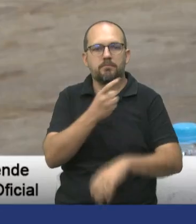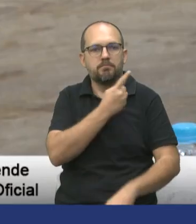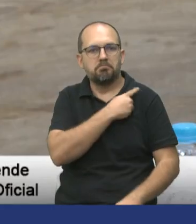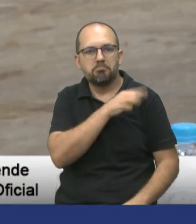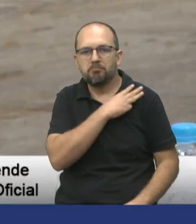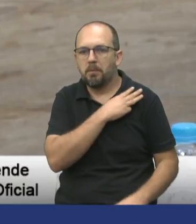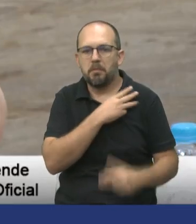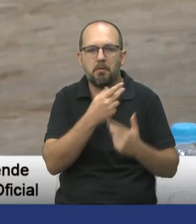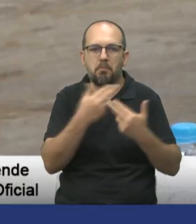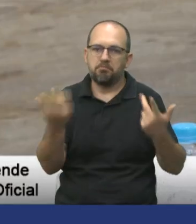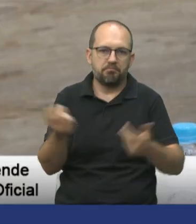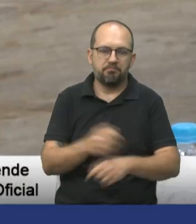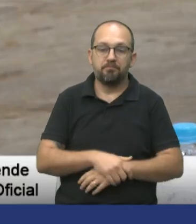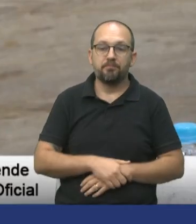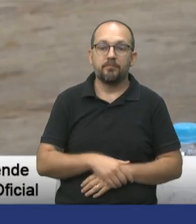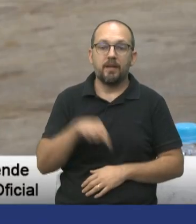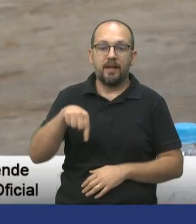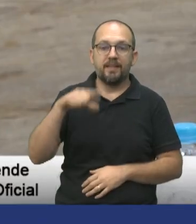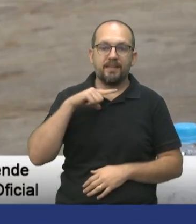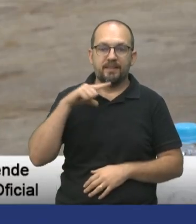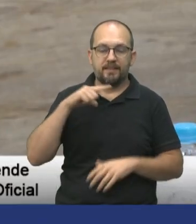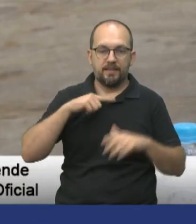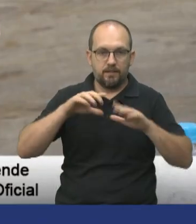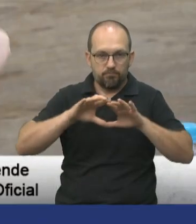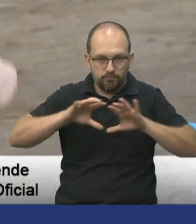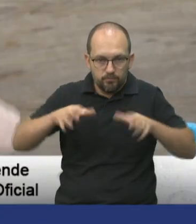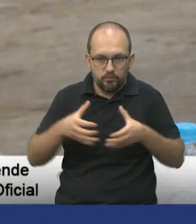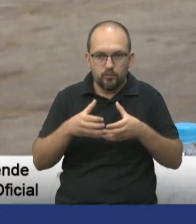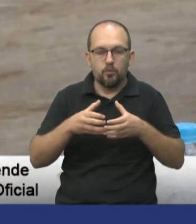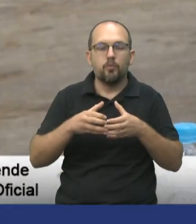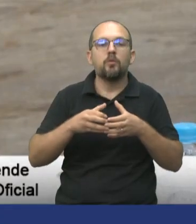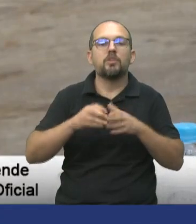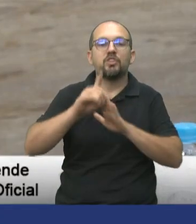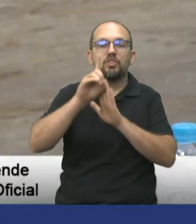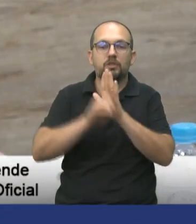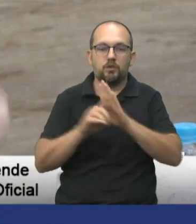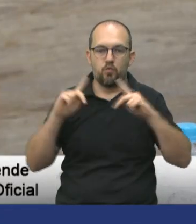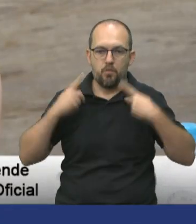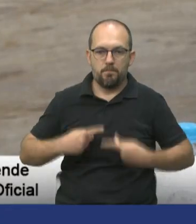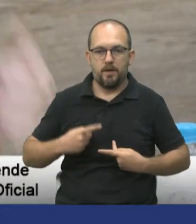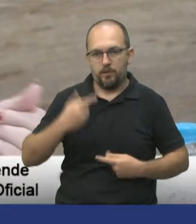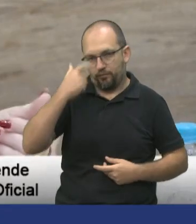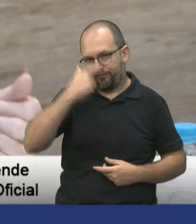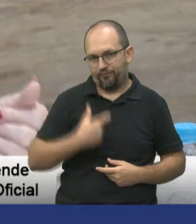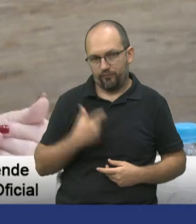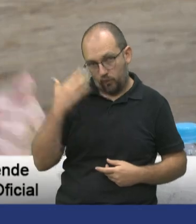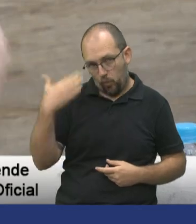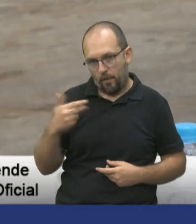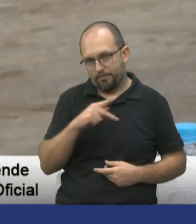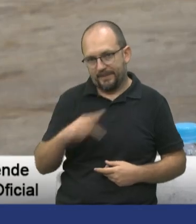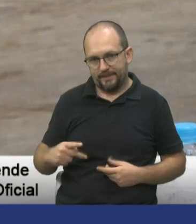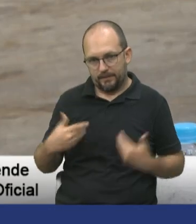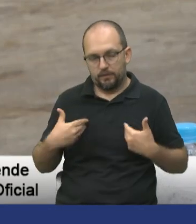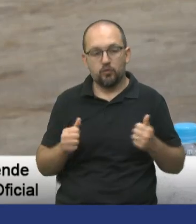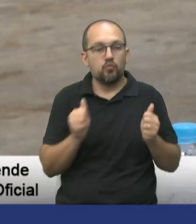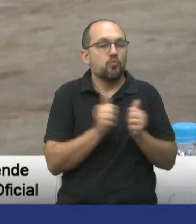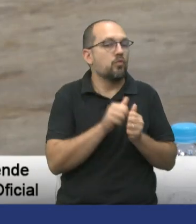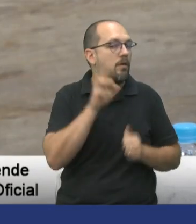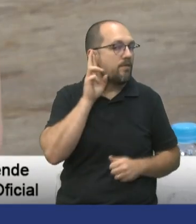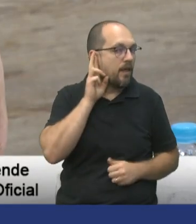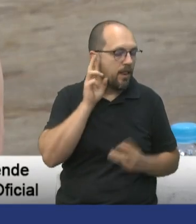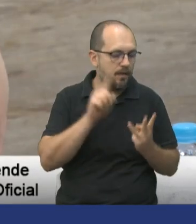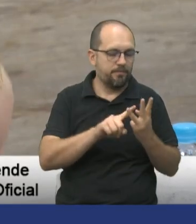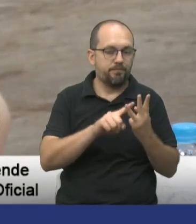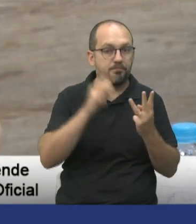Temos aqui a Frente Parlamentar de Direitos Humanos, que eu tenho a honra de presidir. Rafaela está na frente junto comigo, o Matheus está na frente